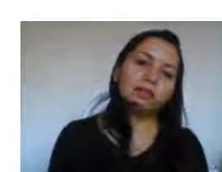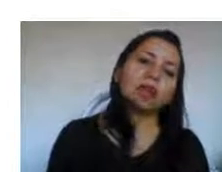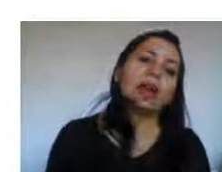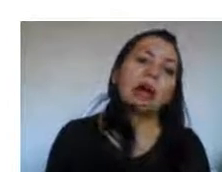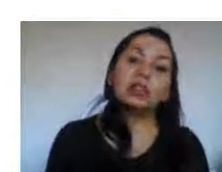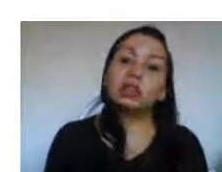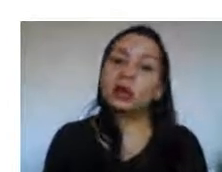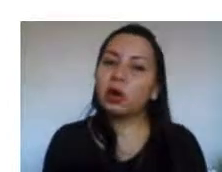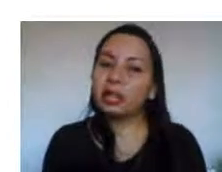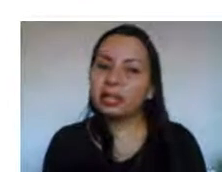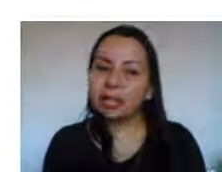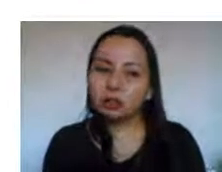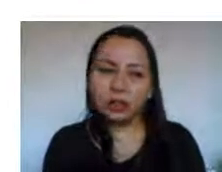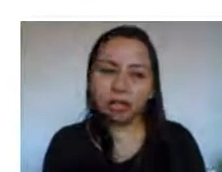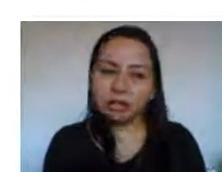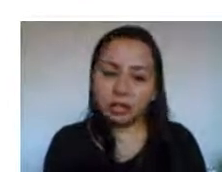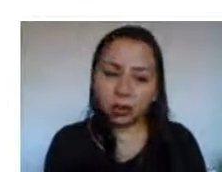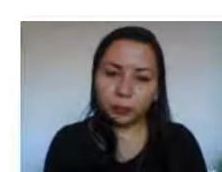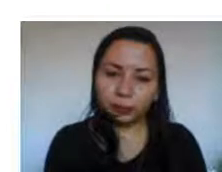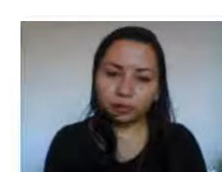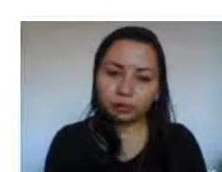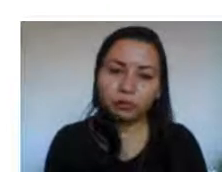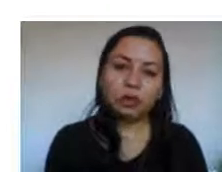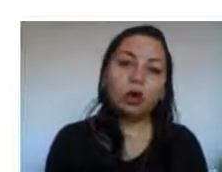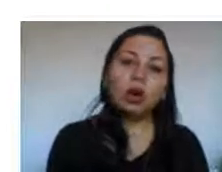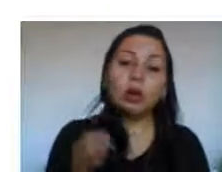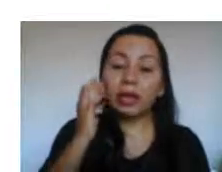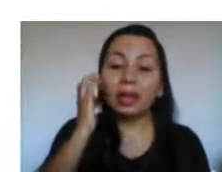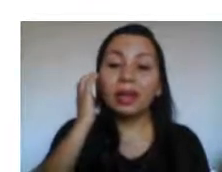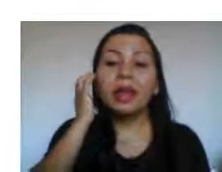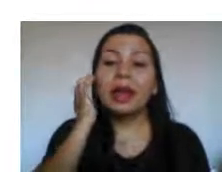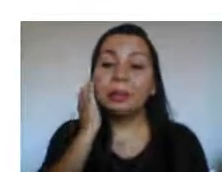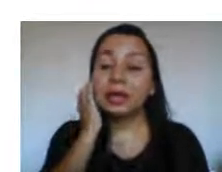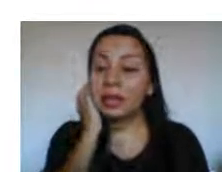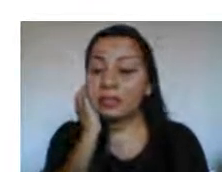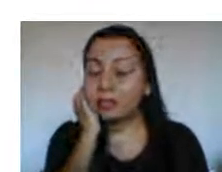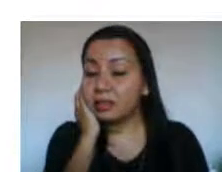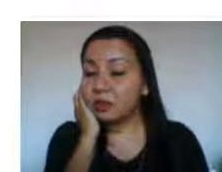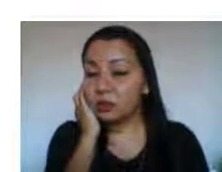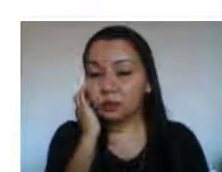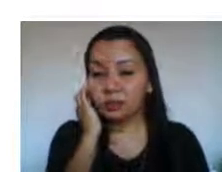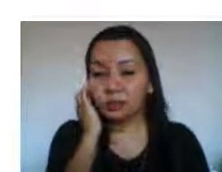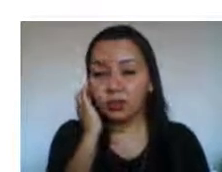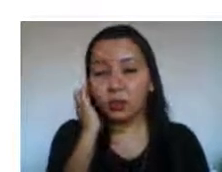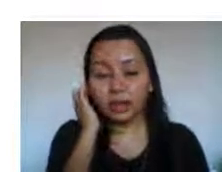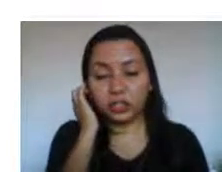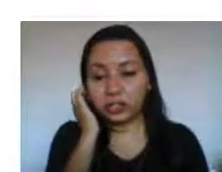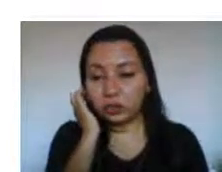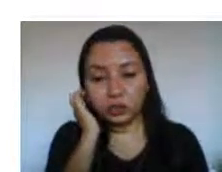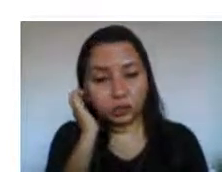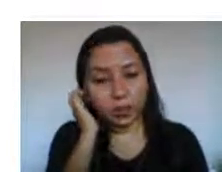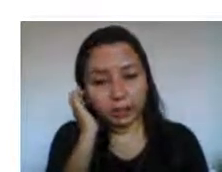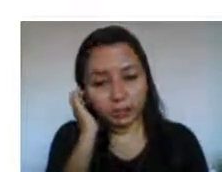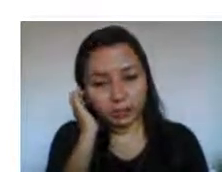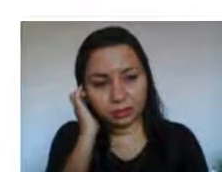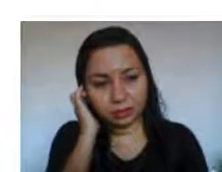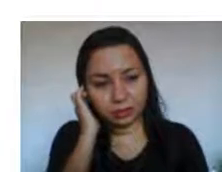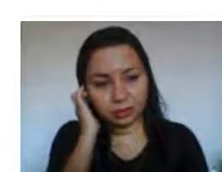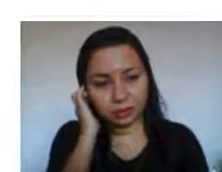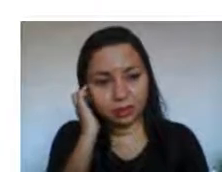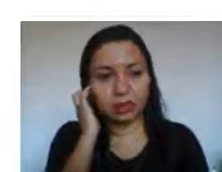plantas. À medida que ocorre a desertificação, ocorre o quê? A migração ou a extinção de